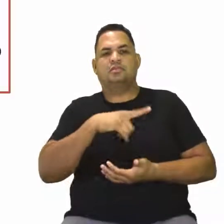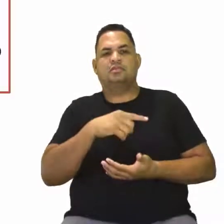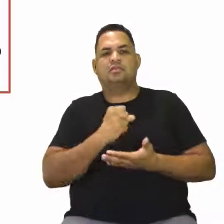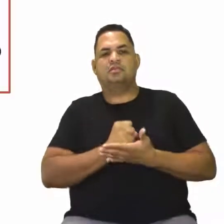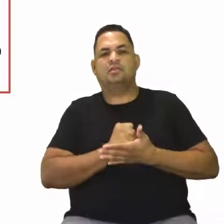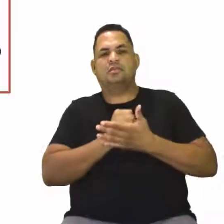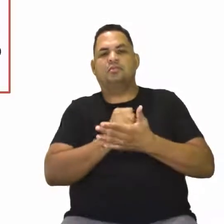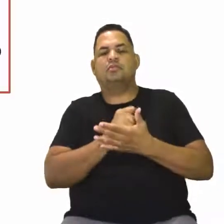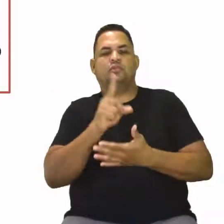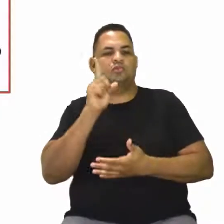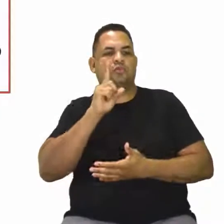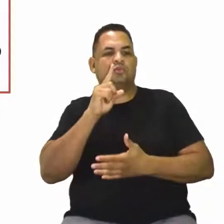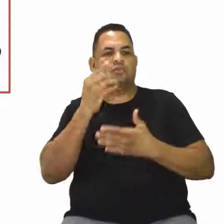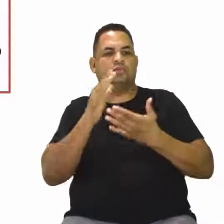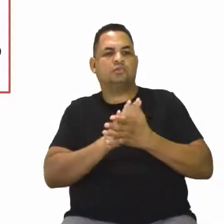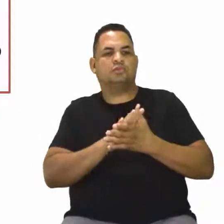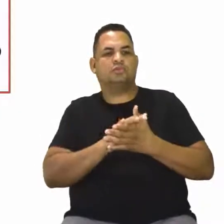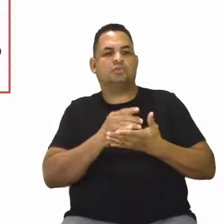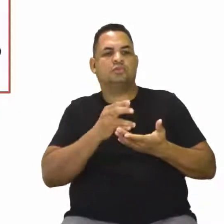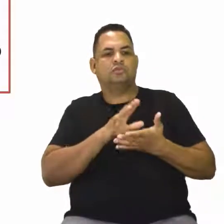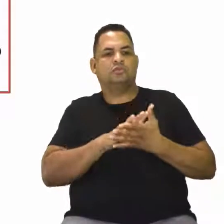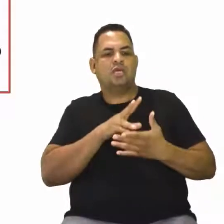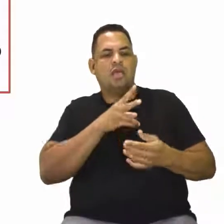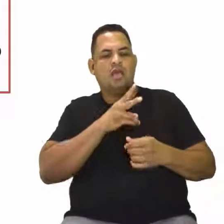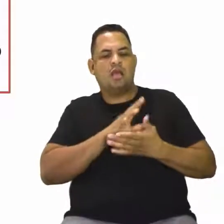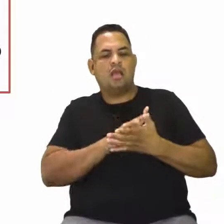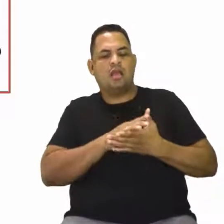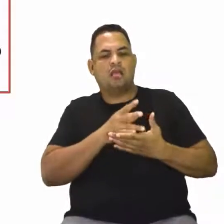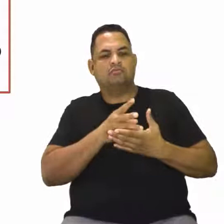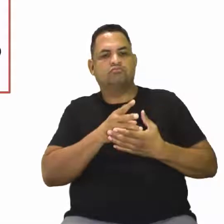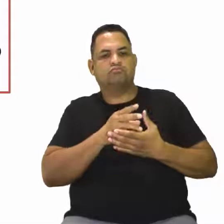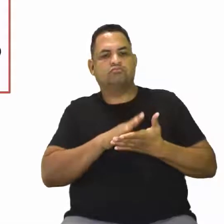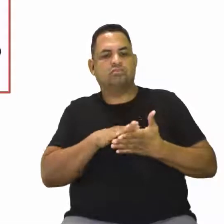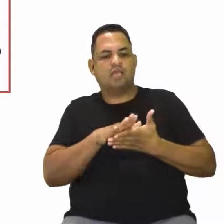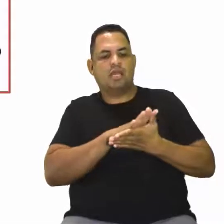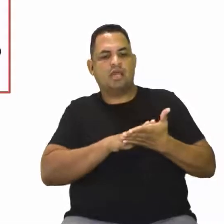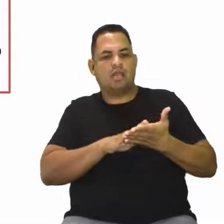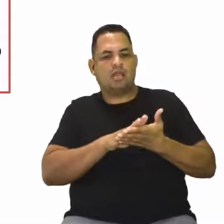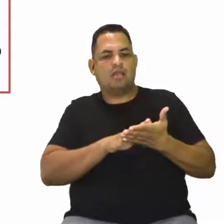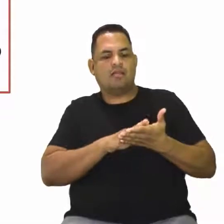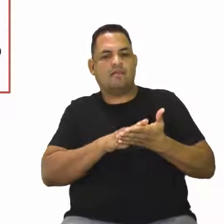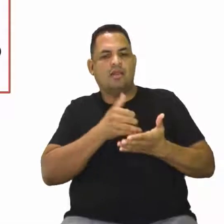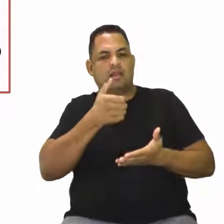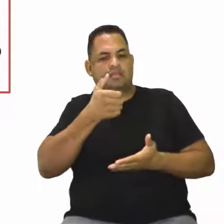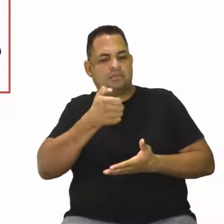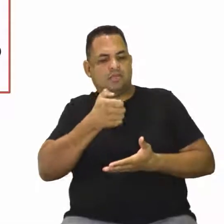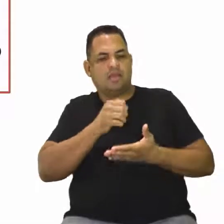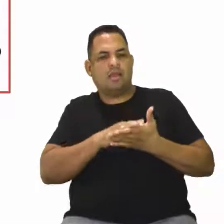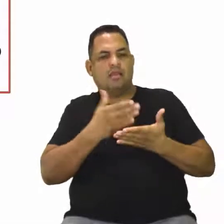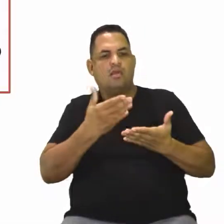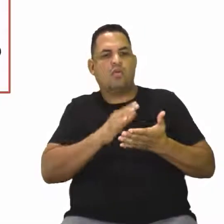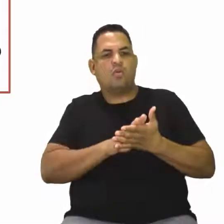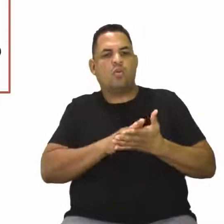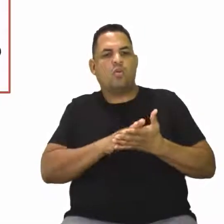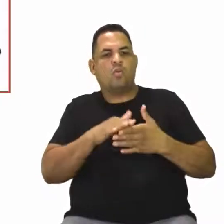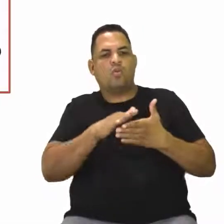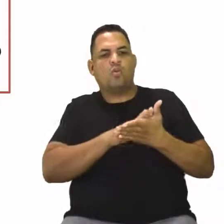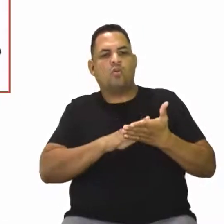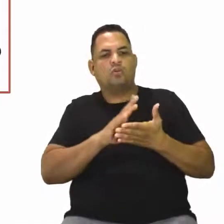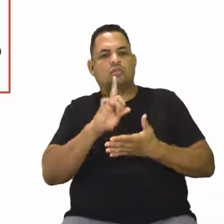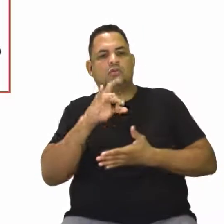apoio americano, gravações de conversa entre John Kennedy e o embaixador dos Estados Unidos no Brasil,